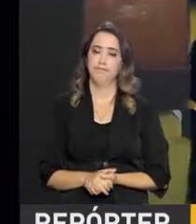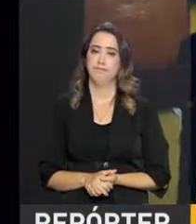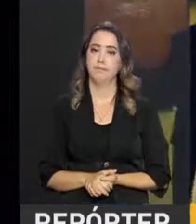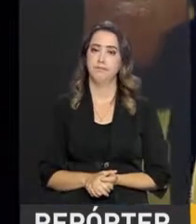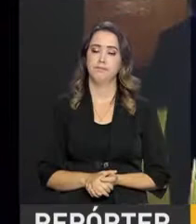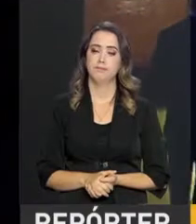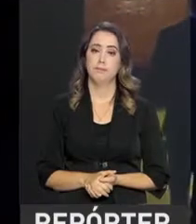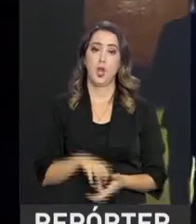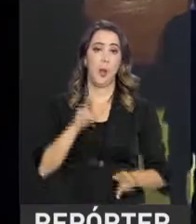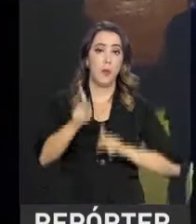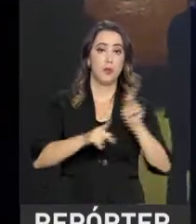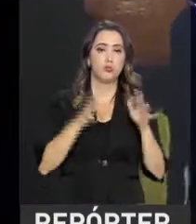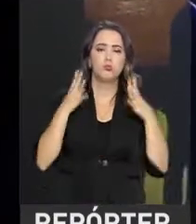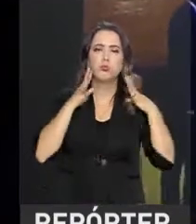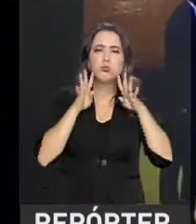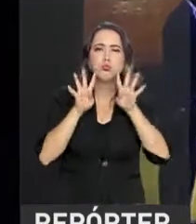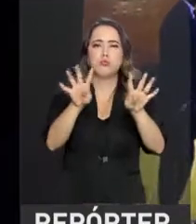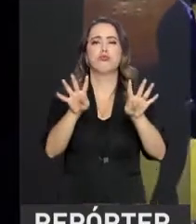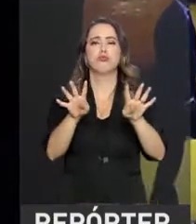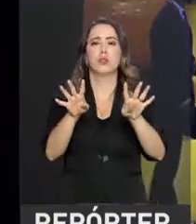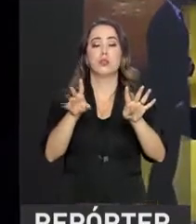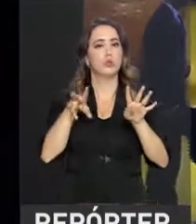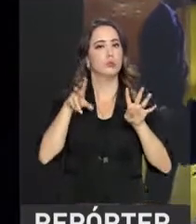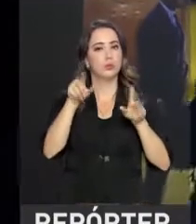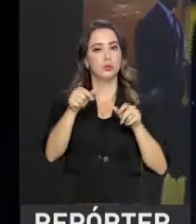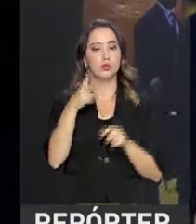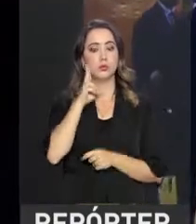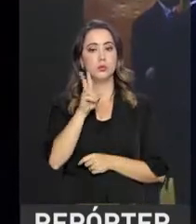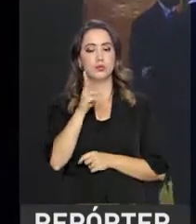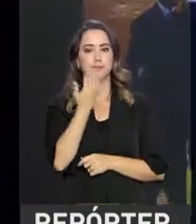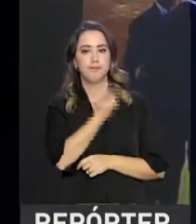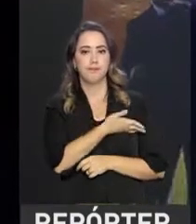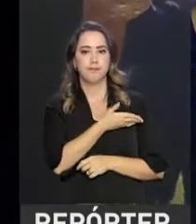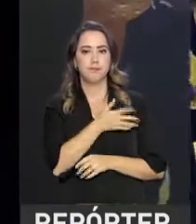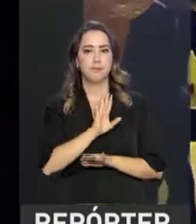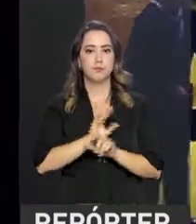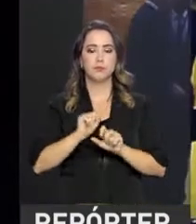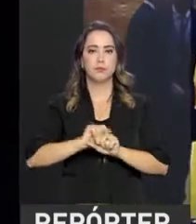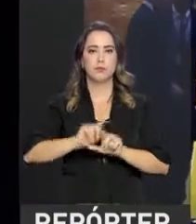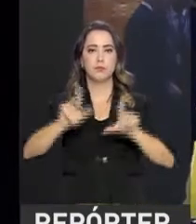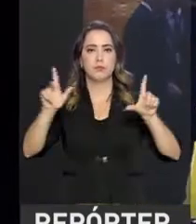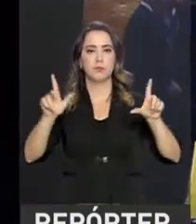O público do fórum acompanhou a cerimônia de abertura em um telão montado no